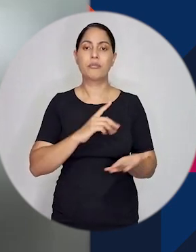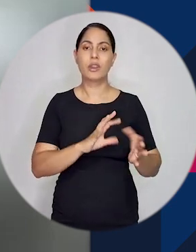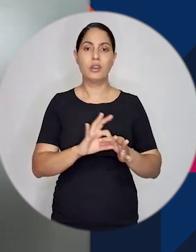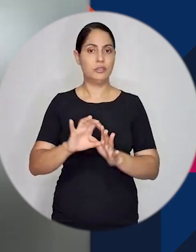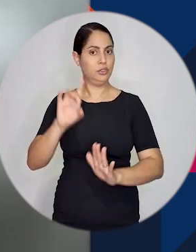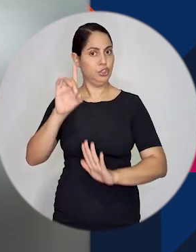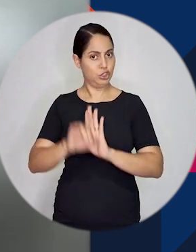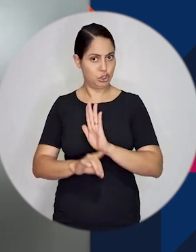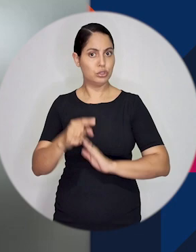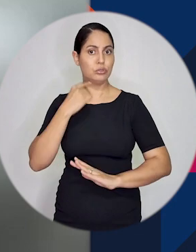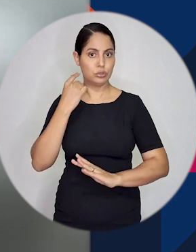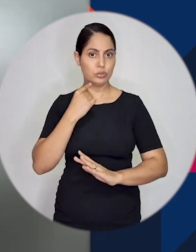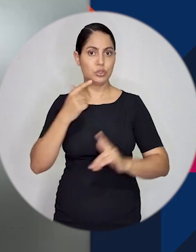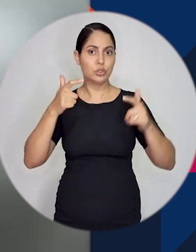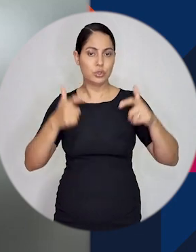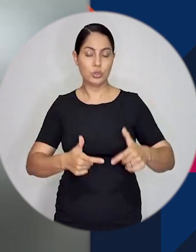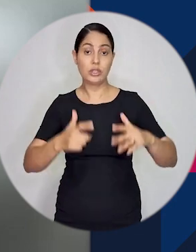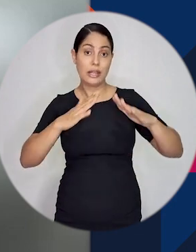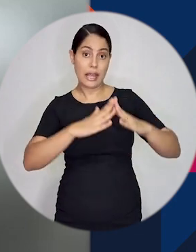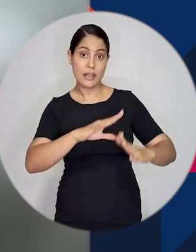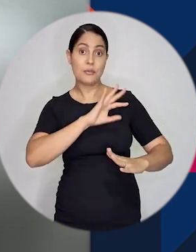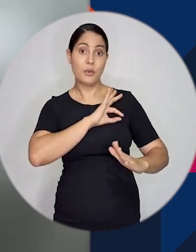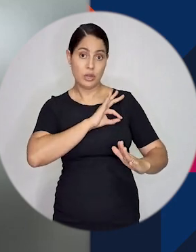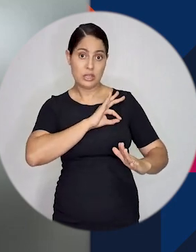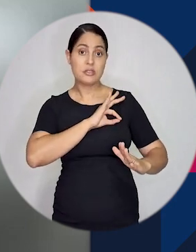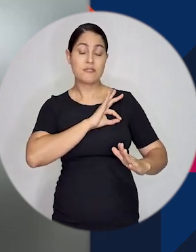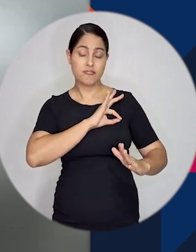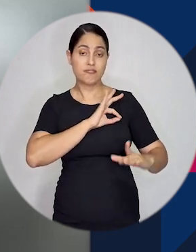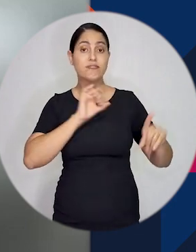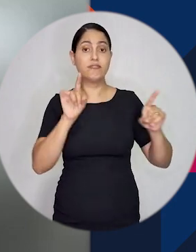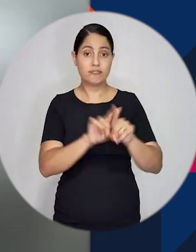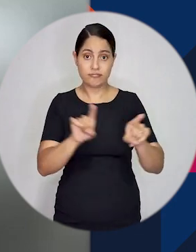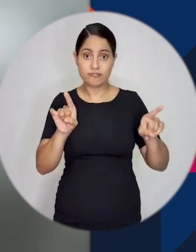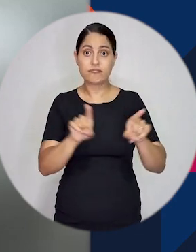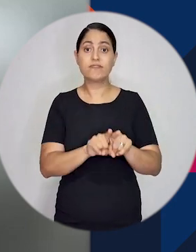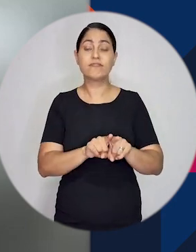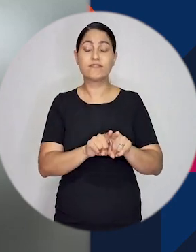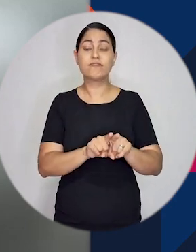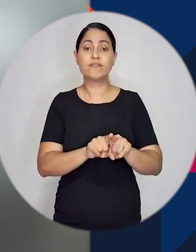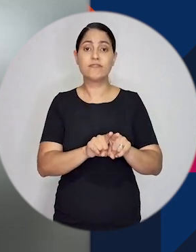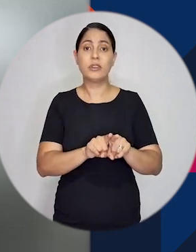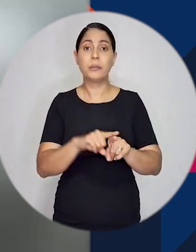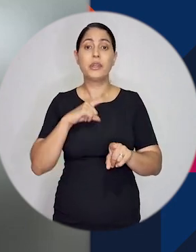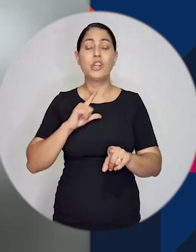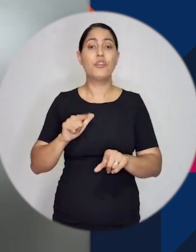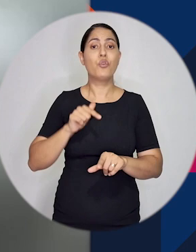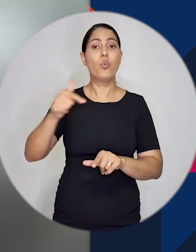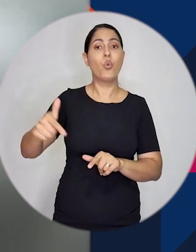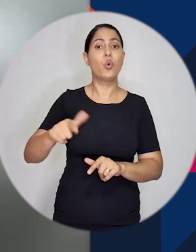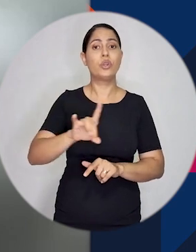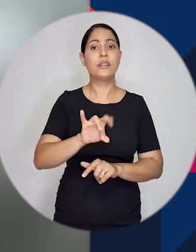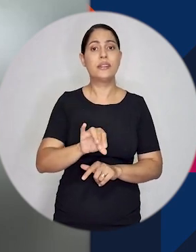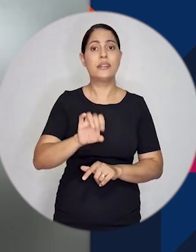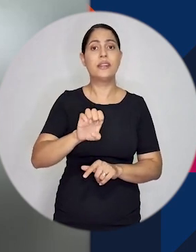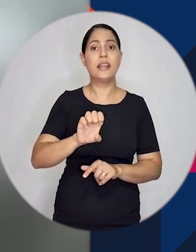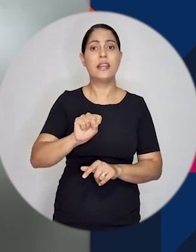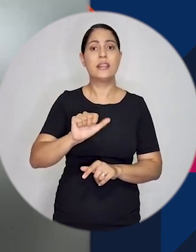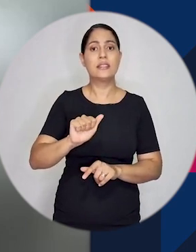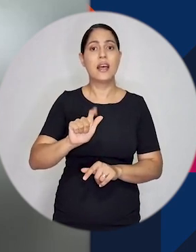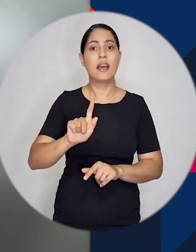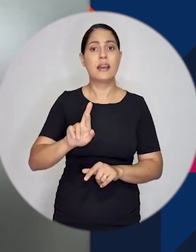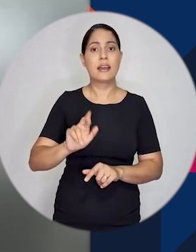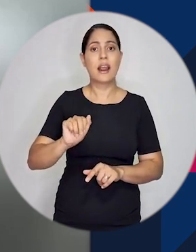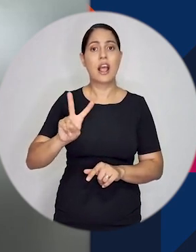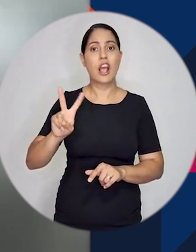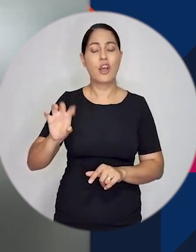de prerrogativas no exercício profissional em delegacia de polícia, também houve a aprovação de um desagravo